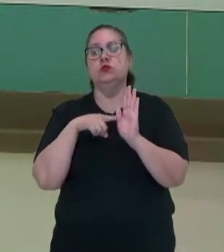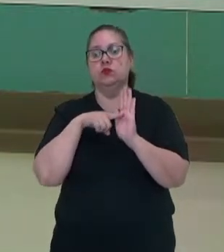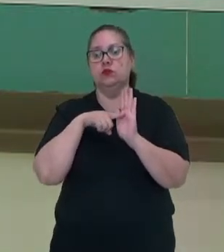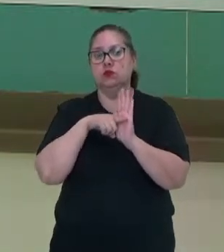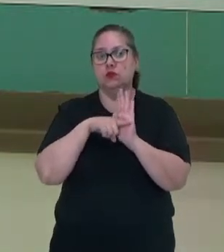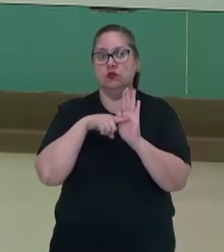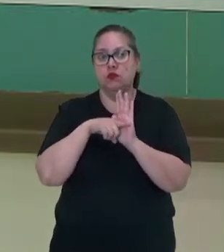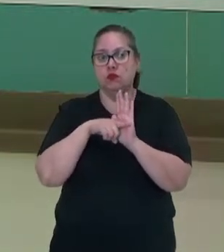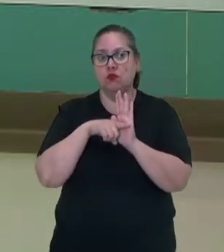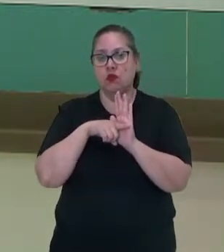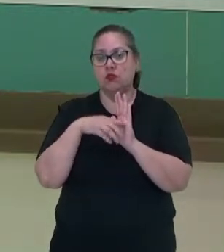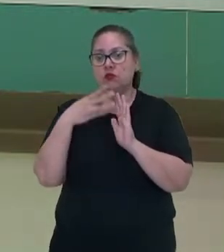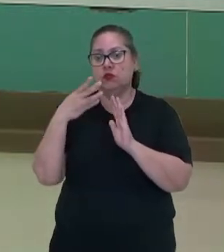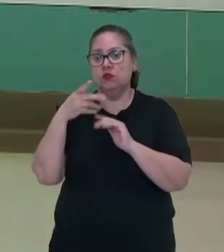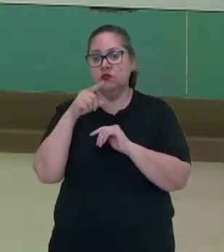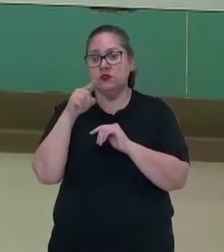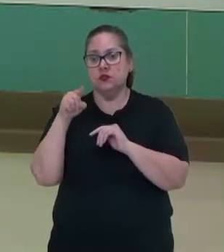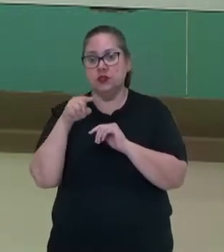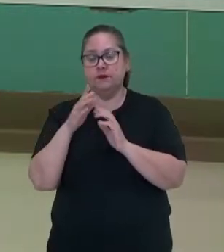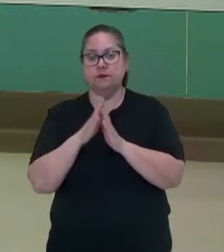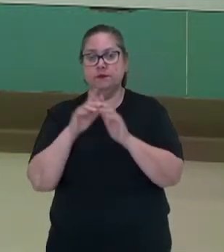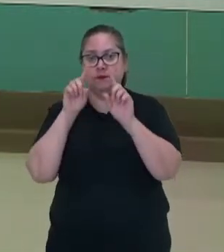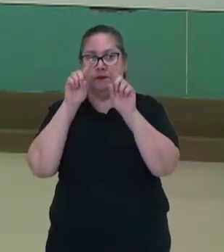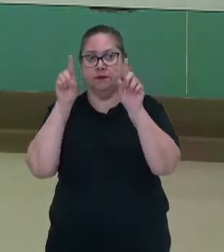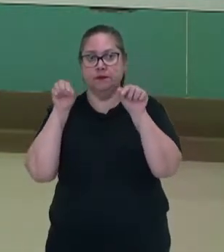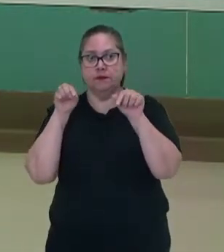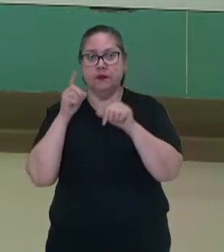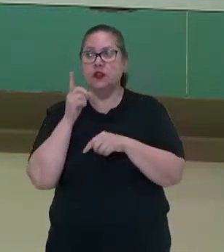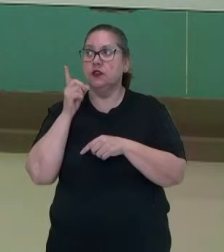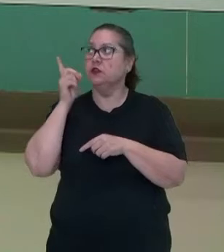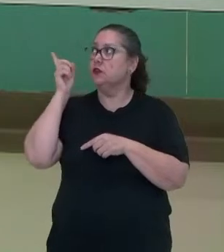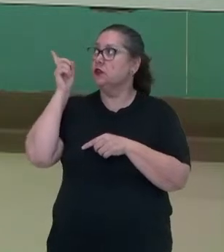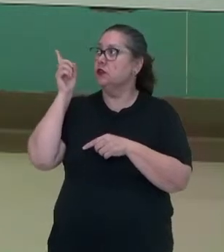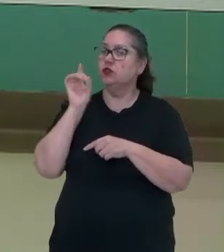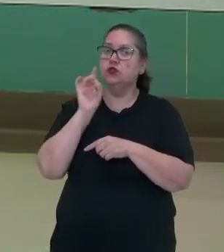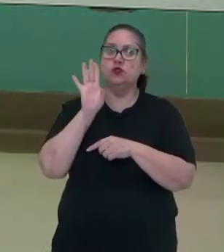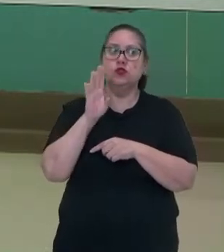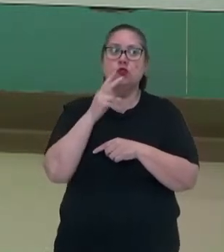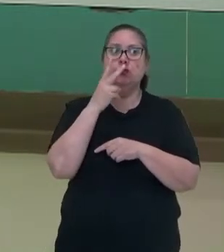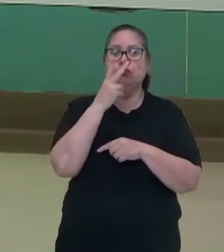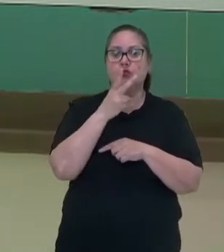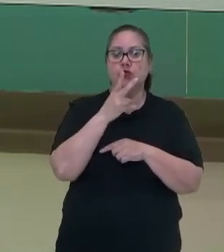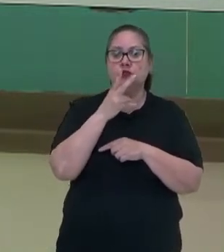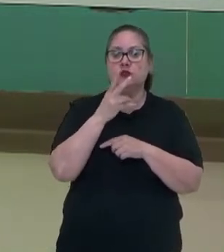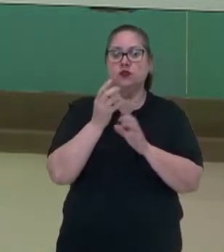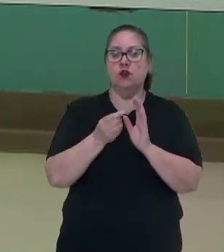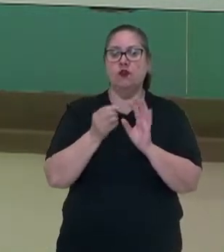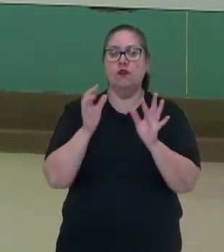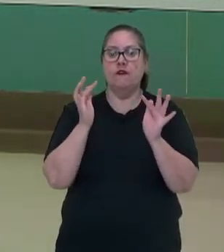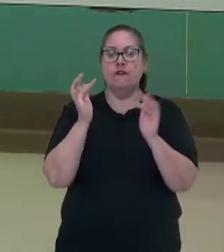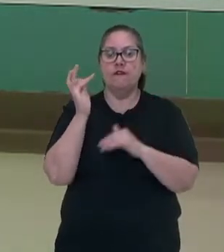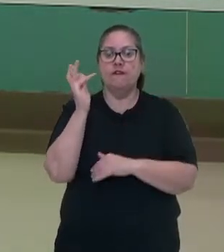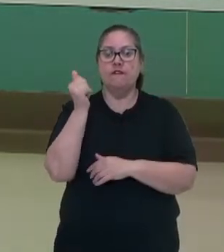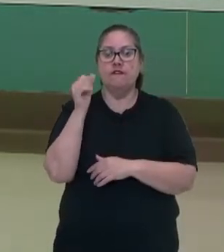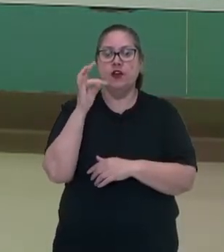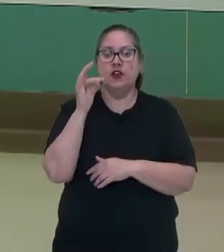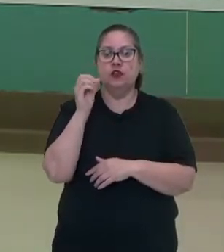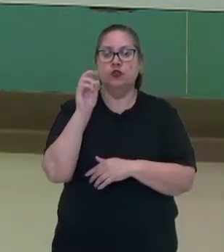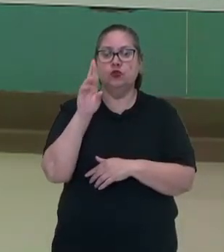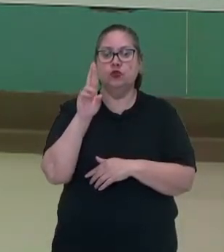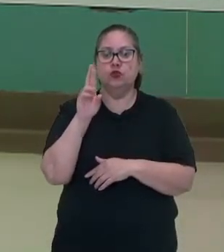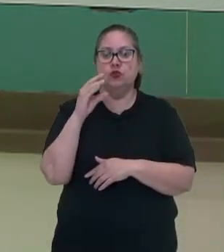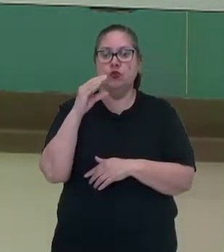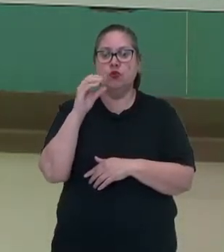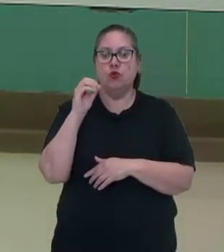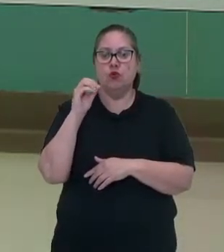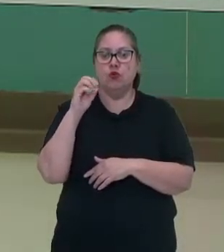no 8z sobra o 4 e o z. Então, nesse caso, eu tenho apenas o 2, que é o fator comum que fica na frente em